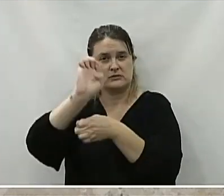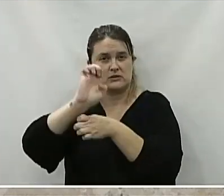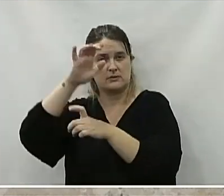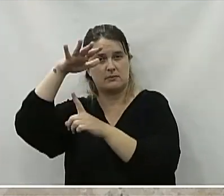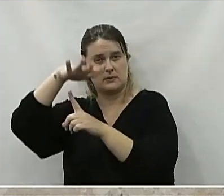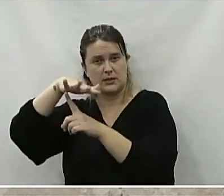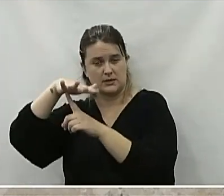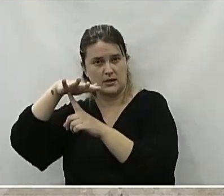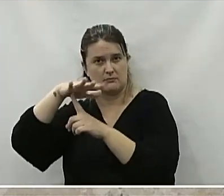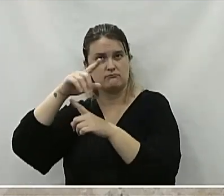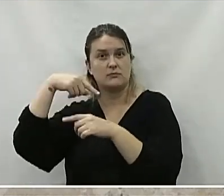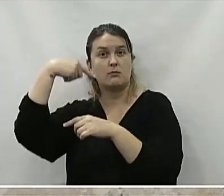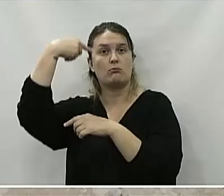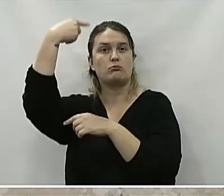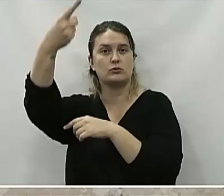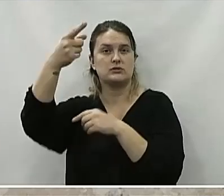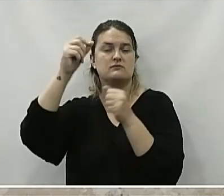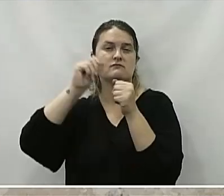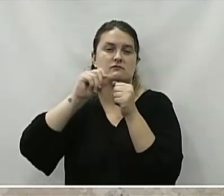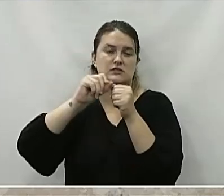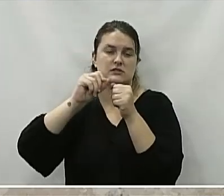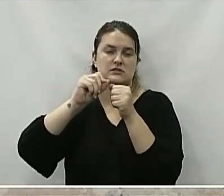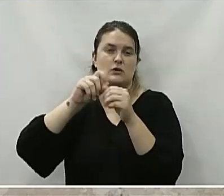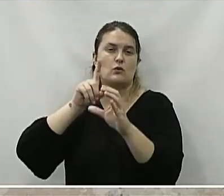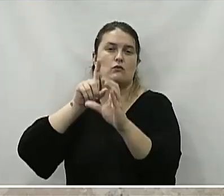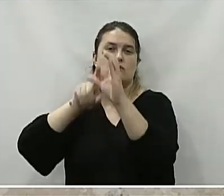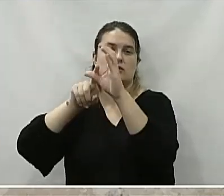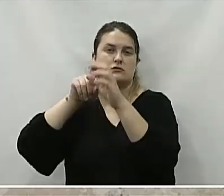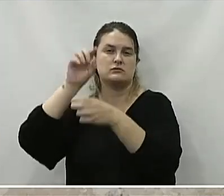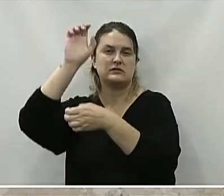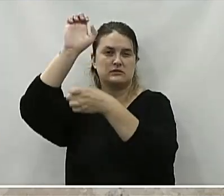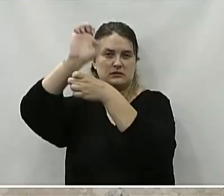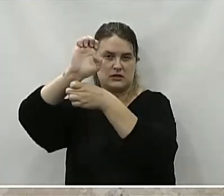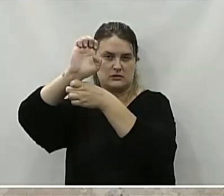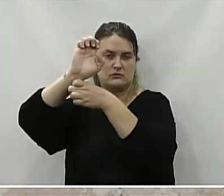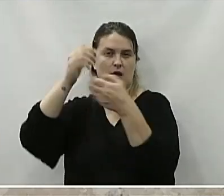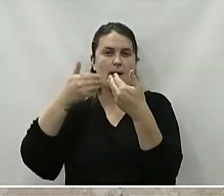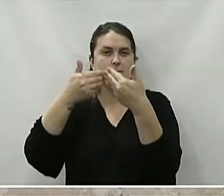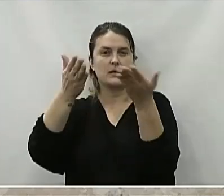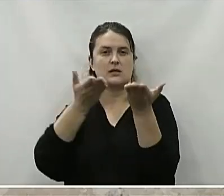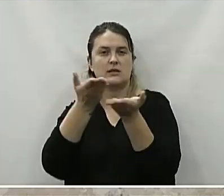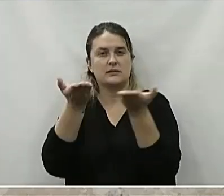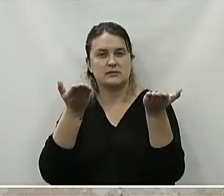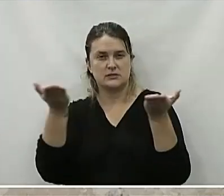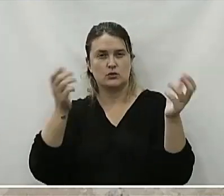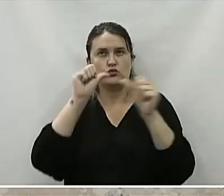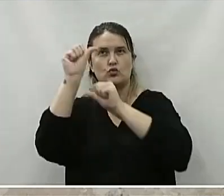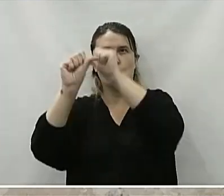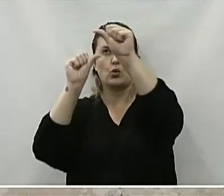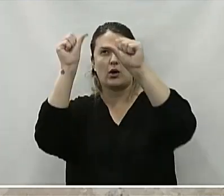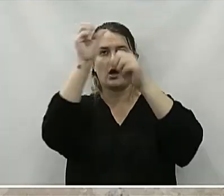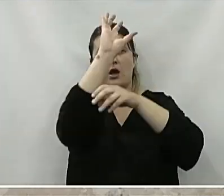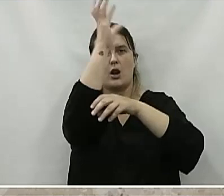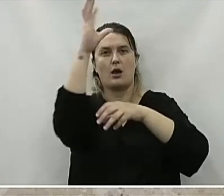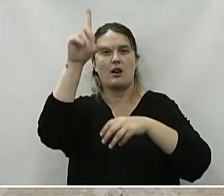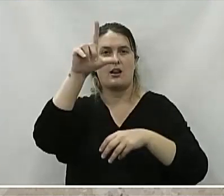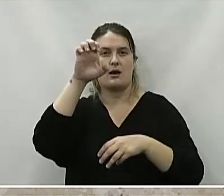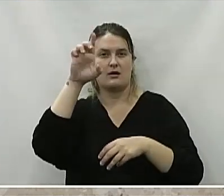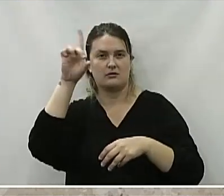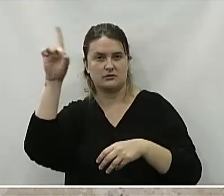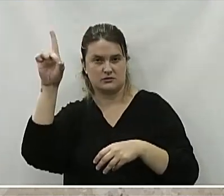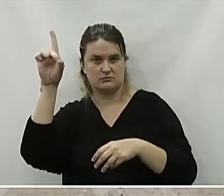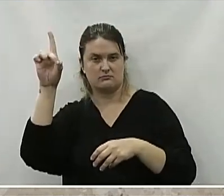Paraná, para que posteriormente seja feita a questão do convênio junto com o Estado, para ser aberta a licitação para a troca da iluminação de LED, ao